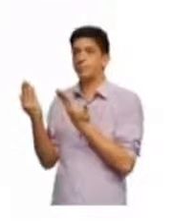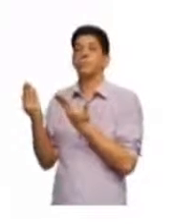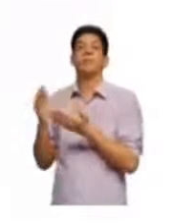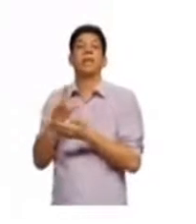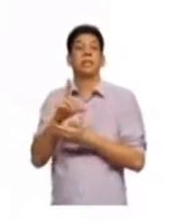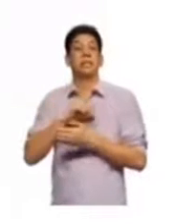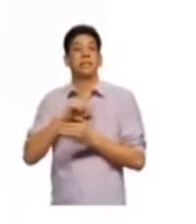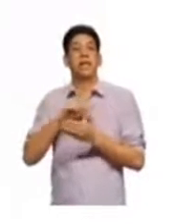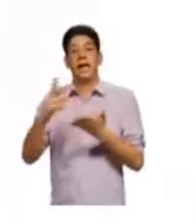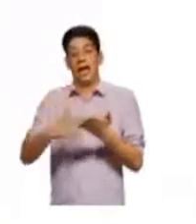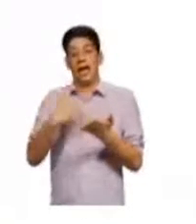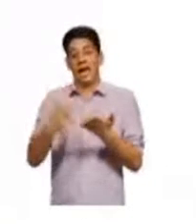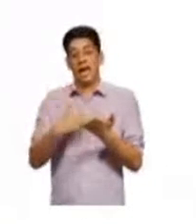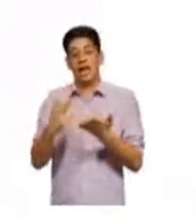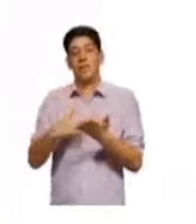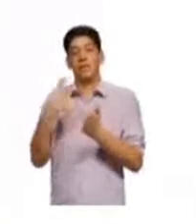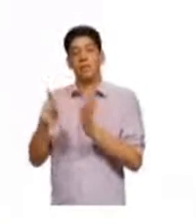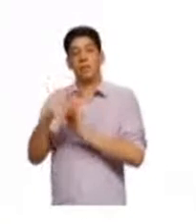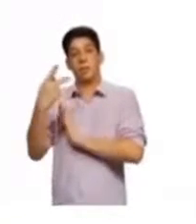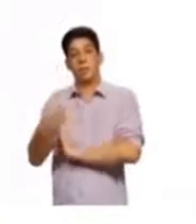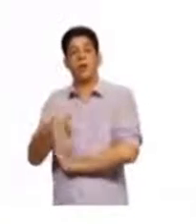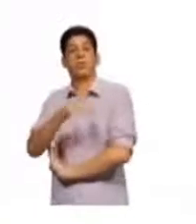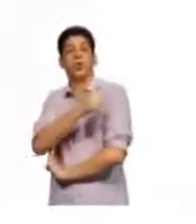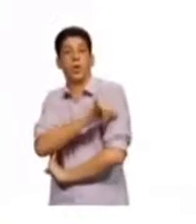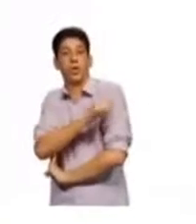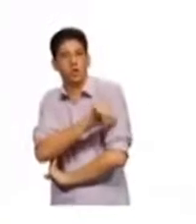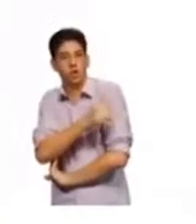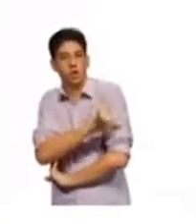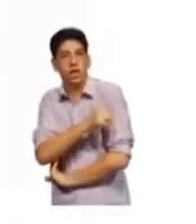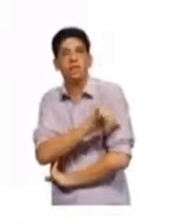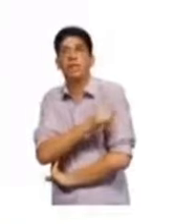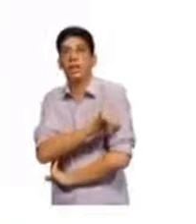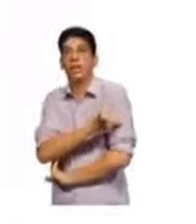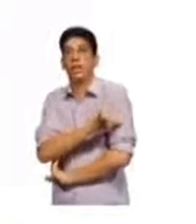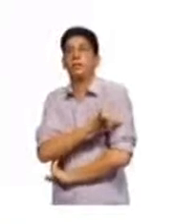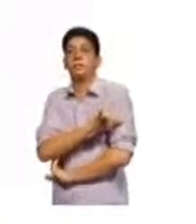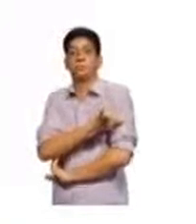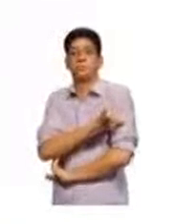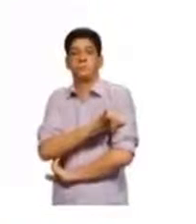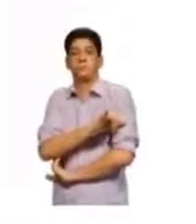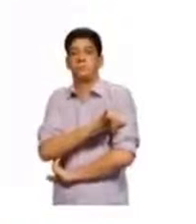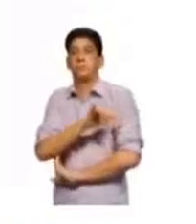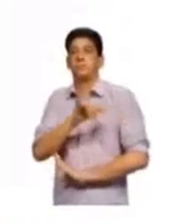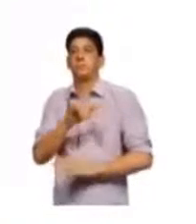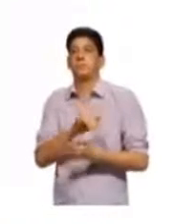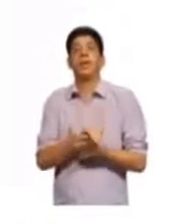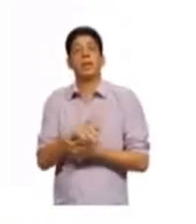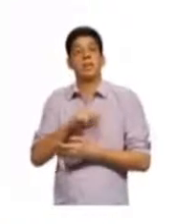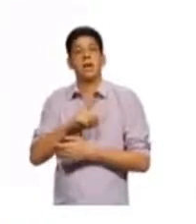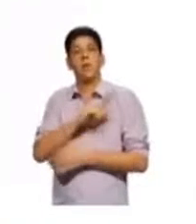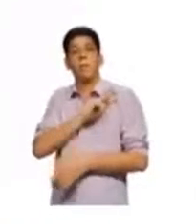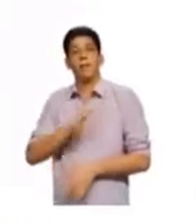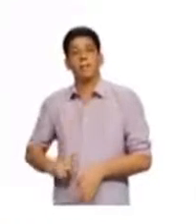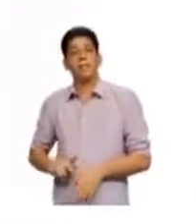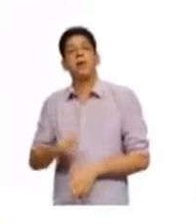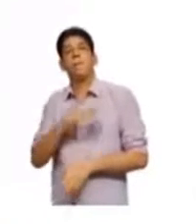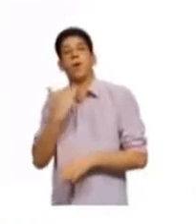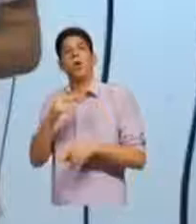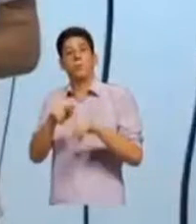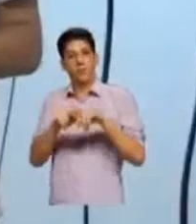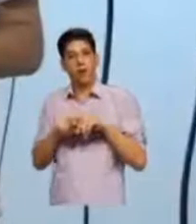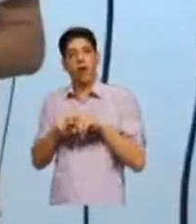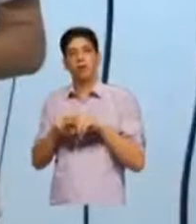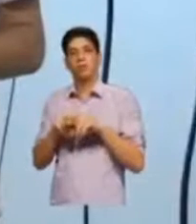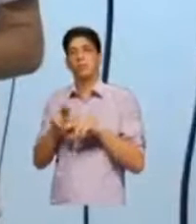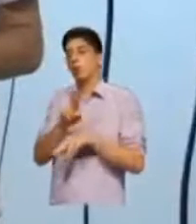de Notícias aqui no Rio de Janeiro, que ela veio para o Brasil, inclusive ela matou até o presidente Rodrigues Alves, que ele